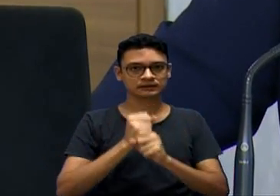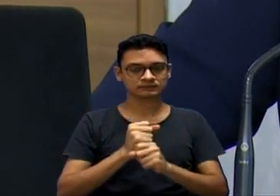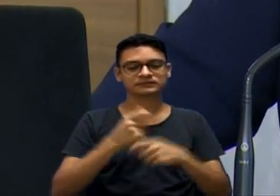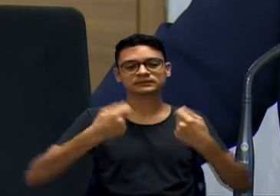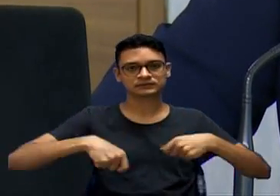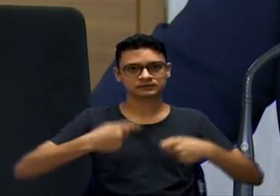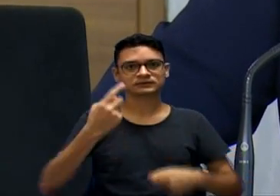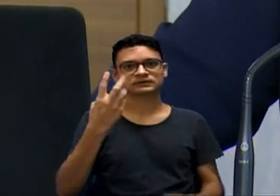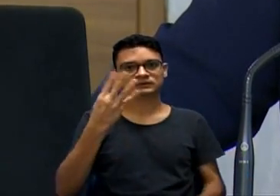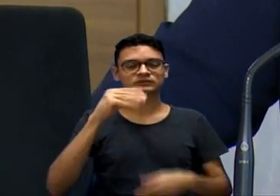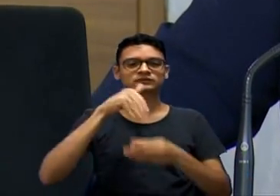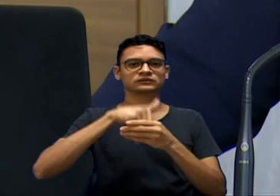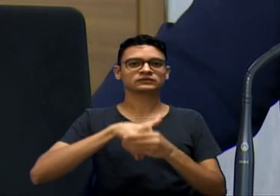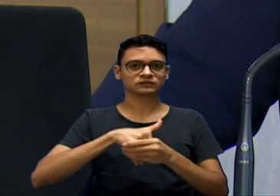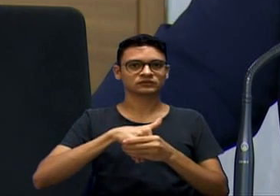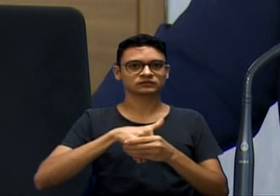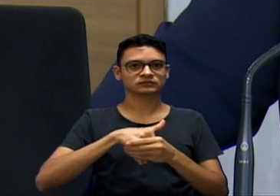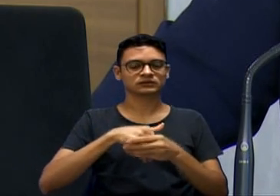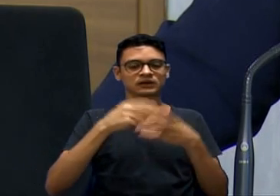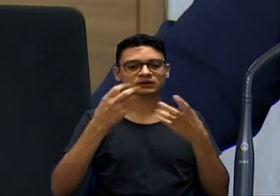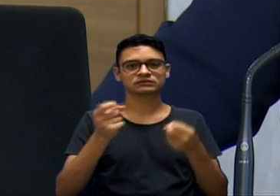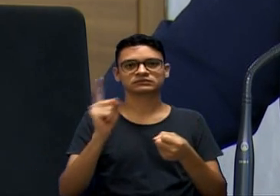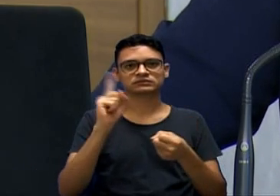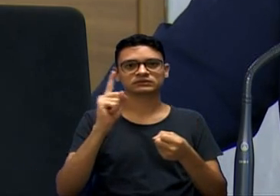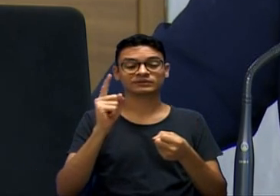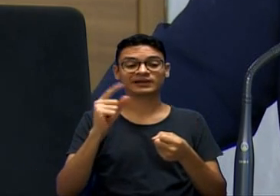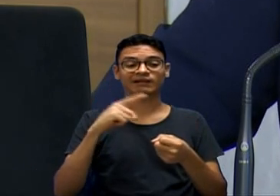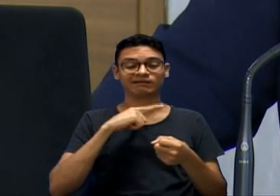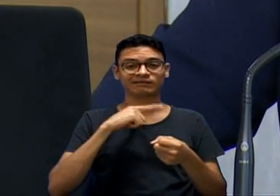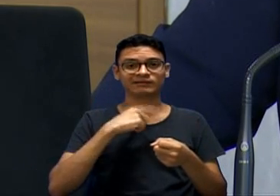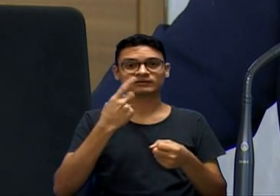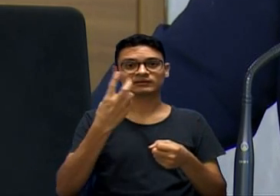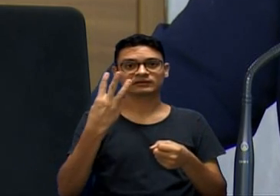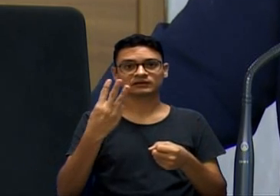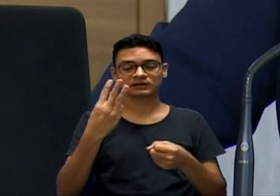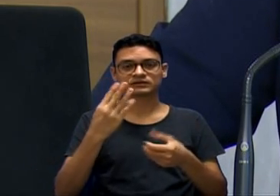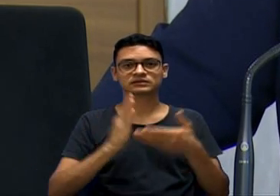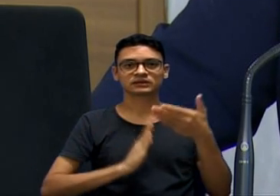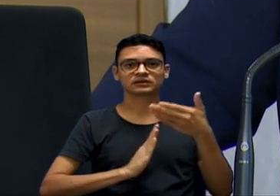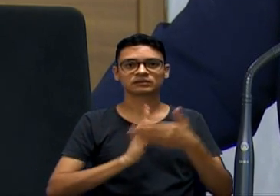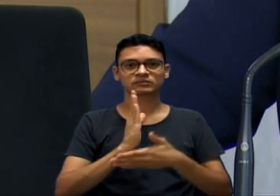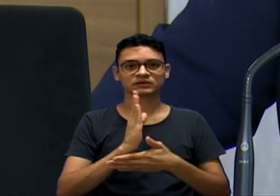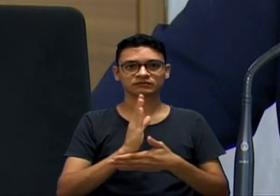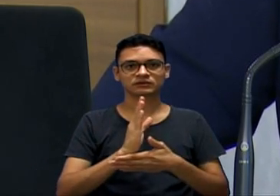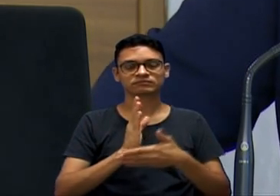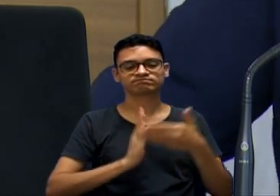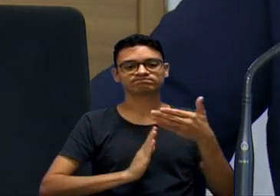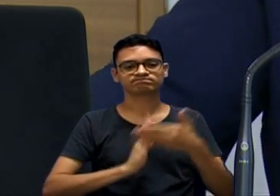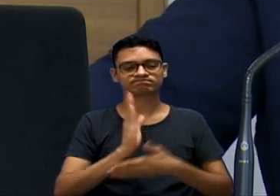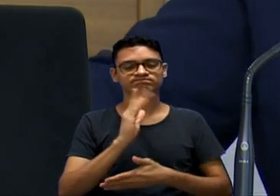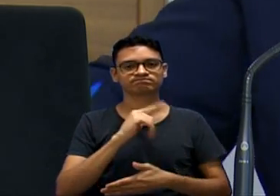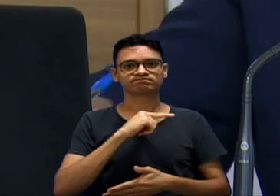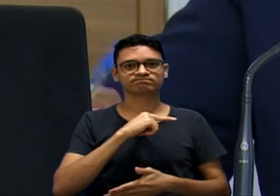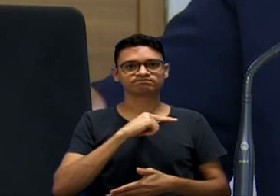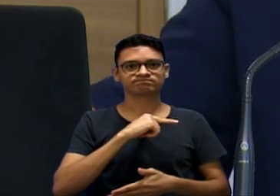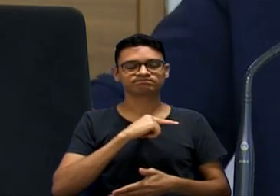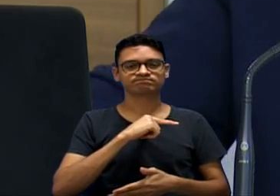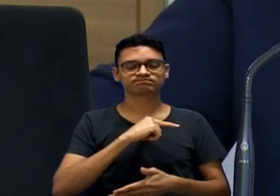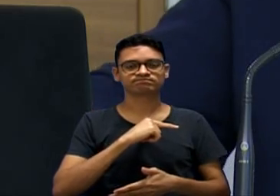14 votos, para rejeição. Então, como ele teve 13 votos para aprovação, está aprovado.